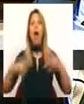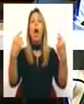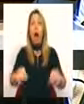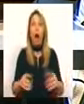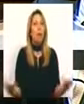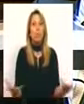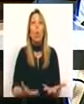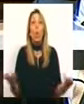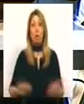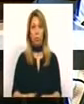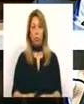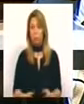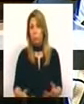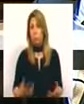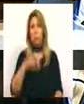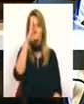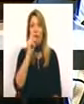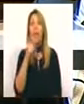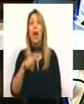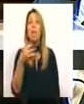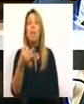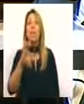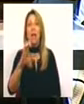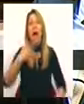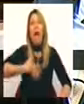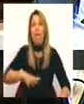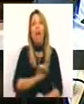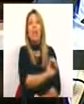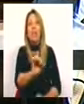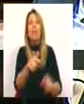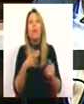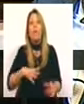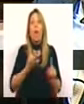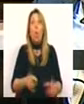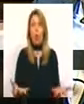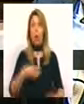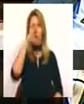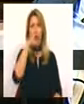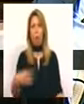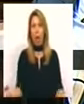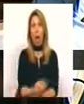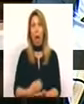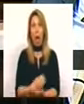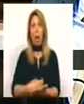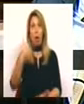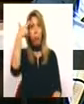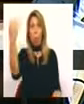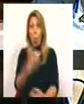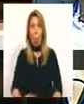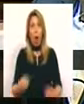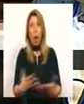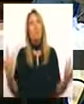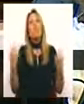que a ANPC quer delas. Não sabem nada. Estão às escuras, porque o Governo concentra-se apenas e só na